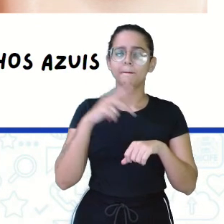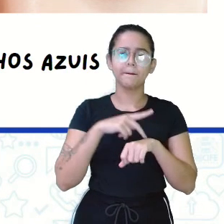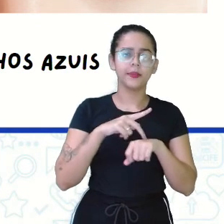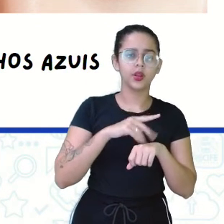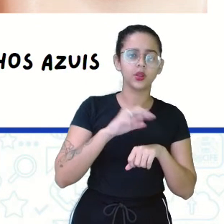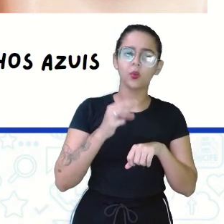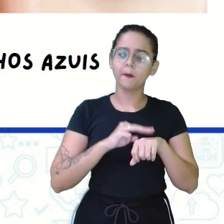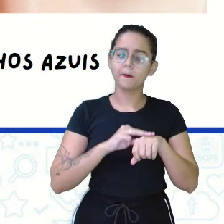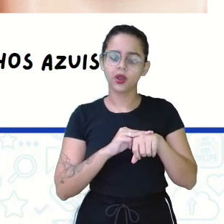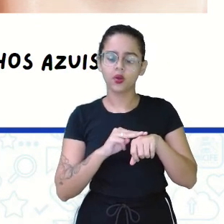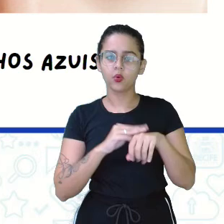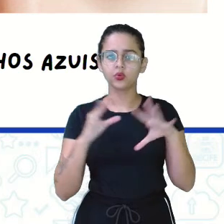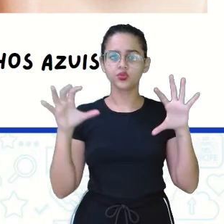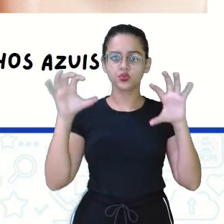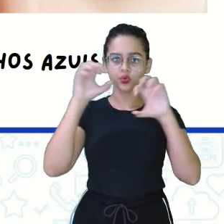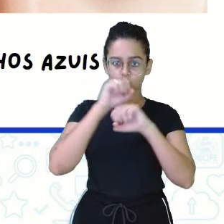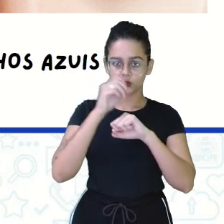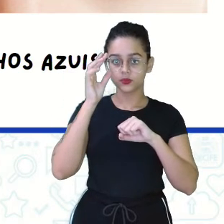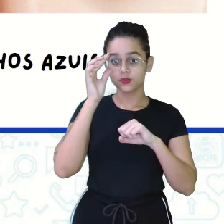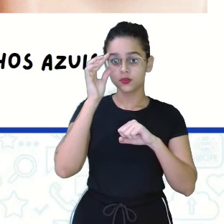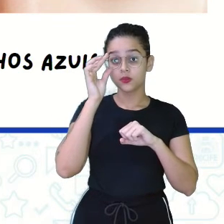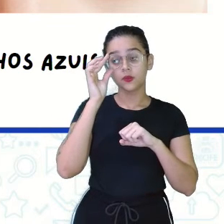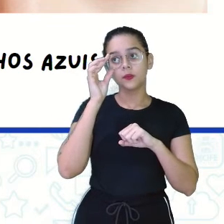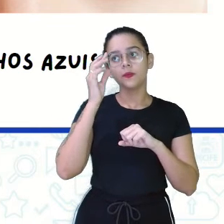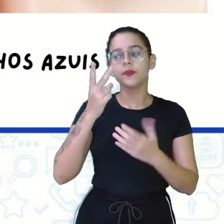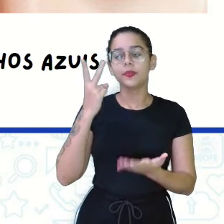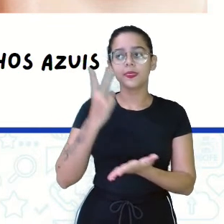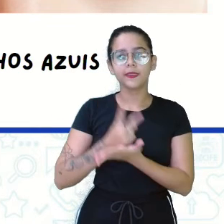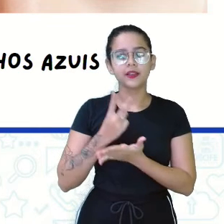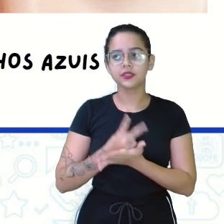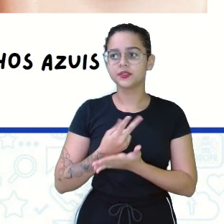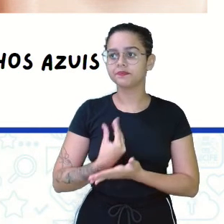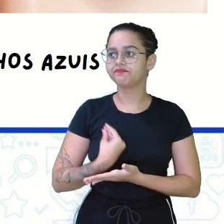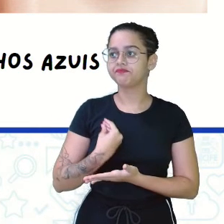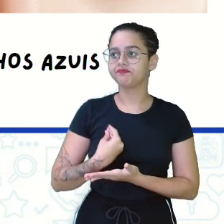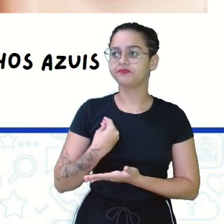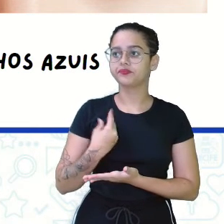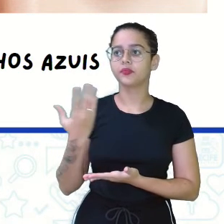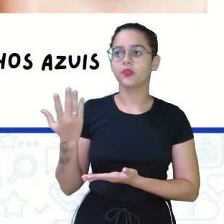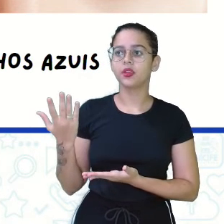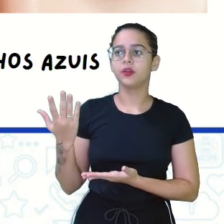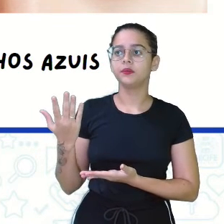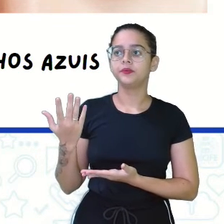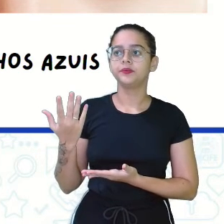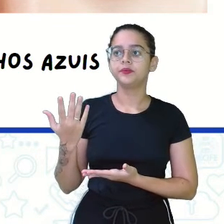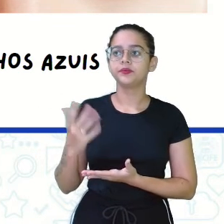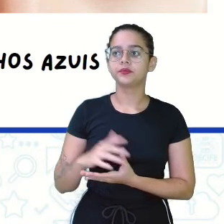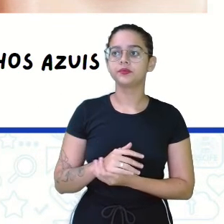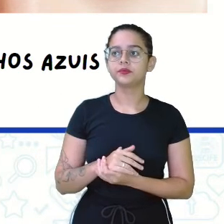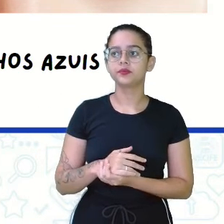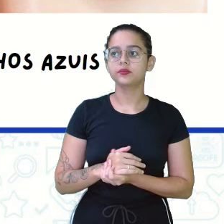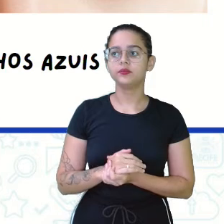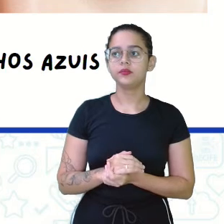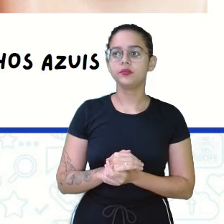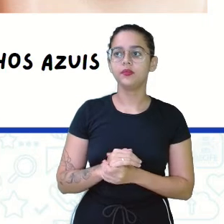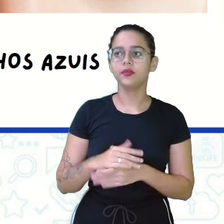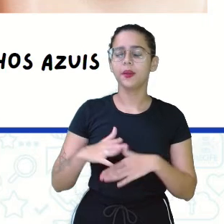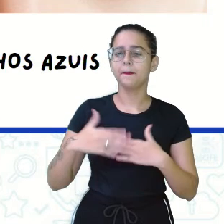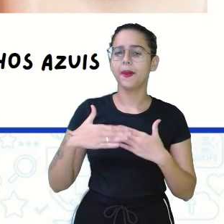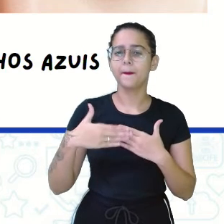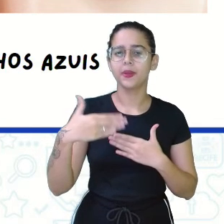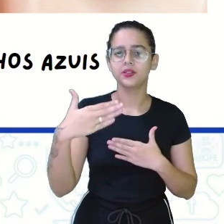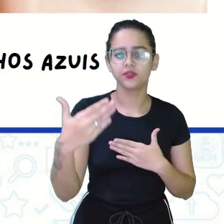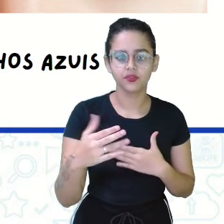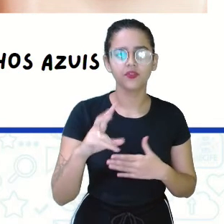ou marrons, né? Escuros, eles sempre vão estar aí com a mais à frente, né? Vai